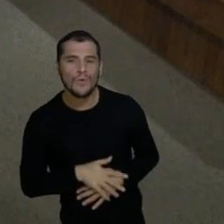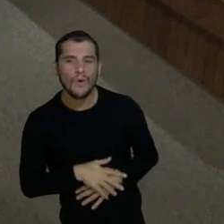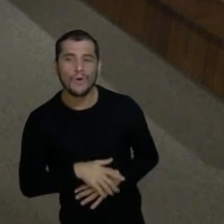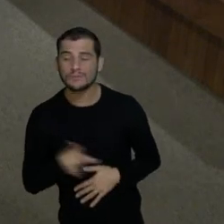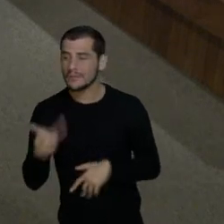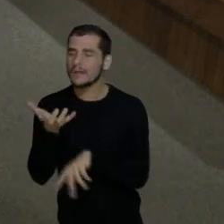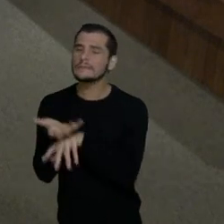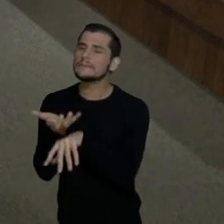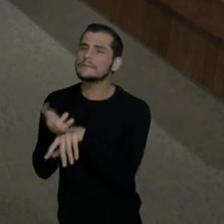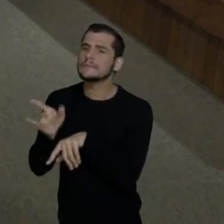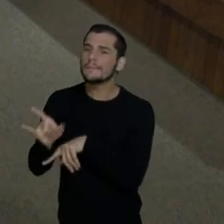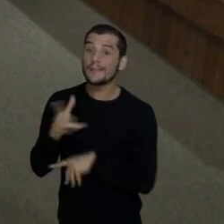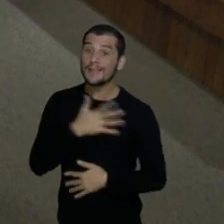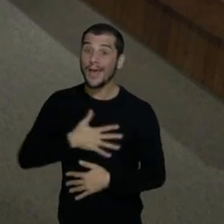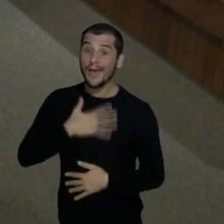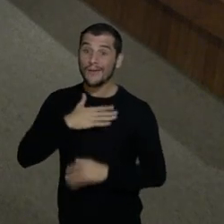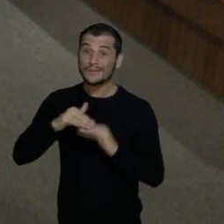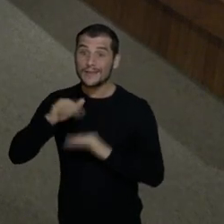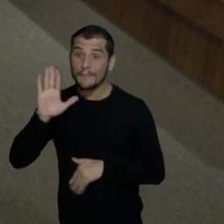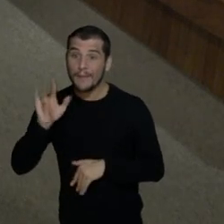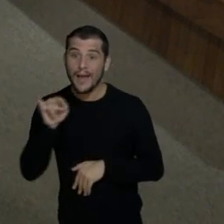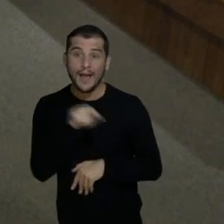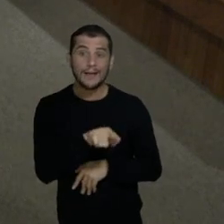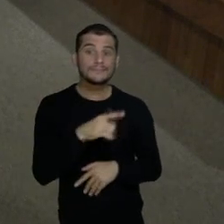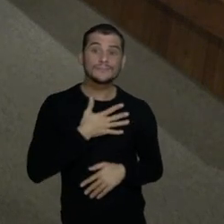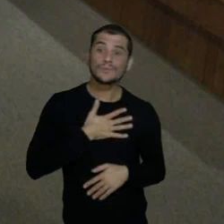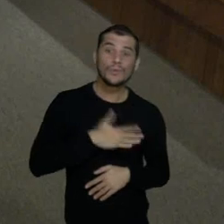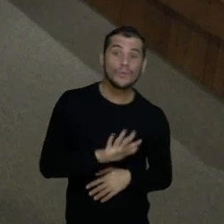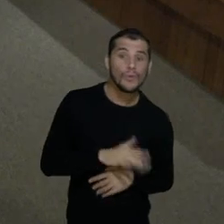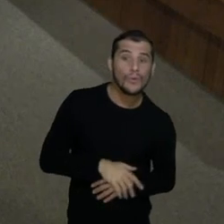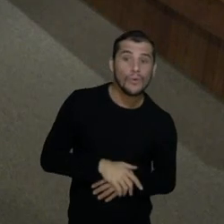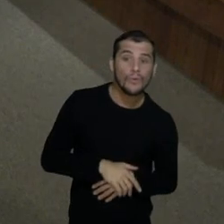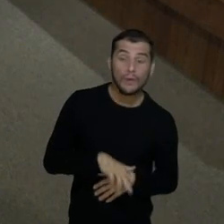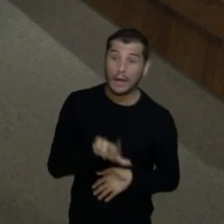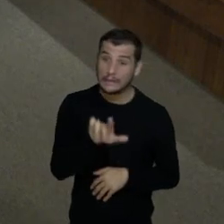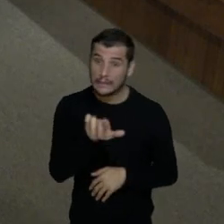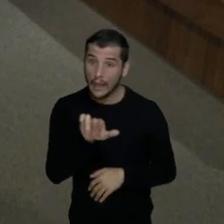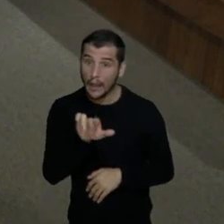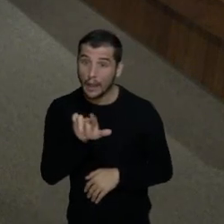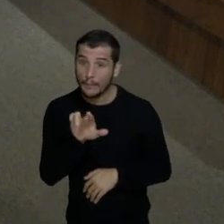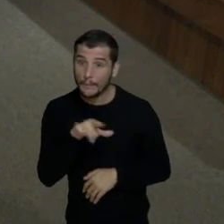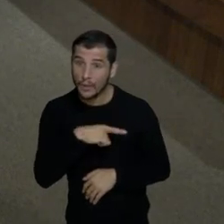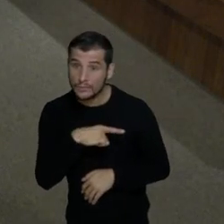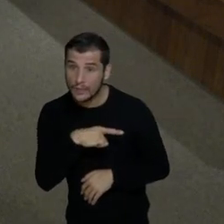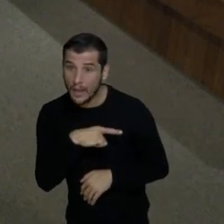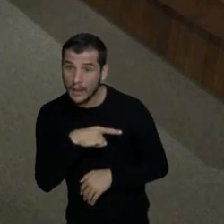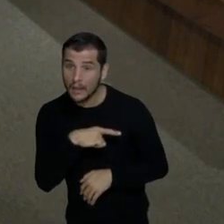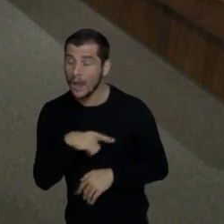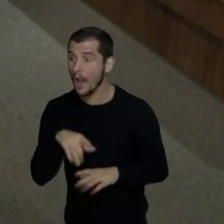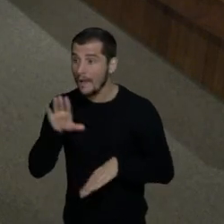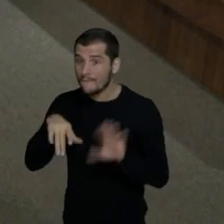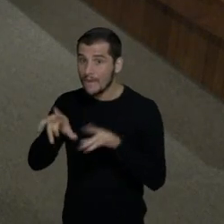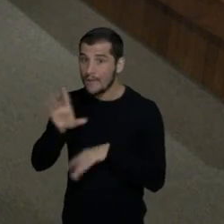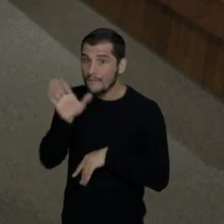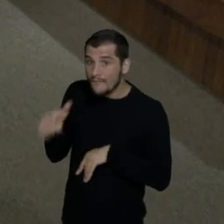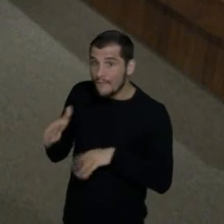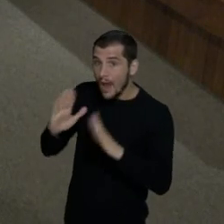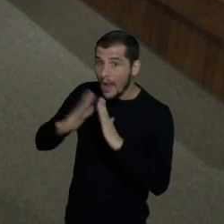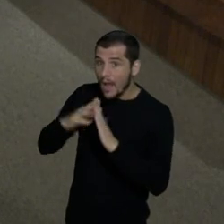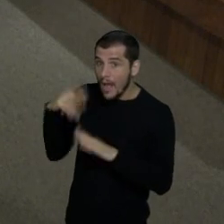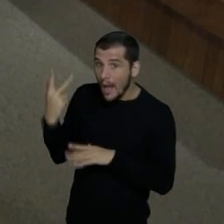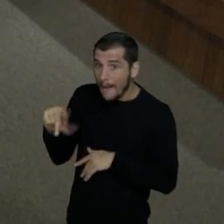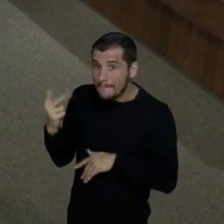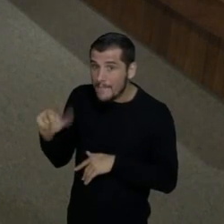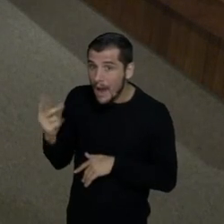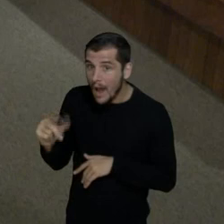nossa matéria se ele tem irmãos né se ele apanha quando ele chega em casa né porque eu já tive aluno que